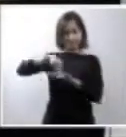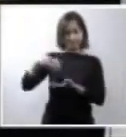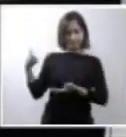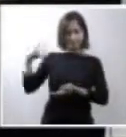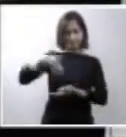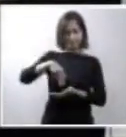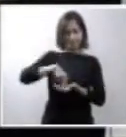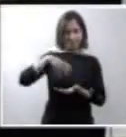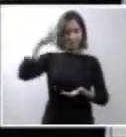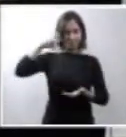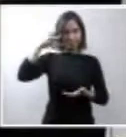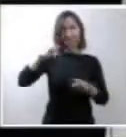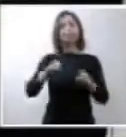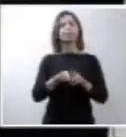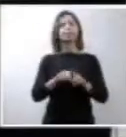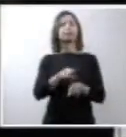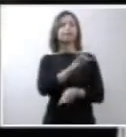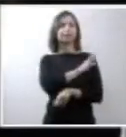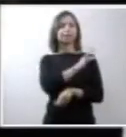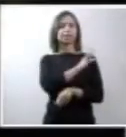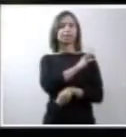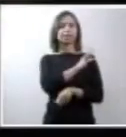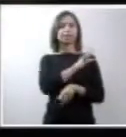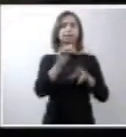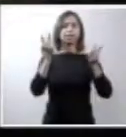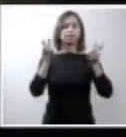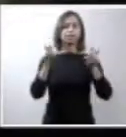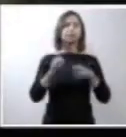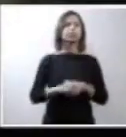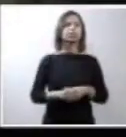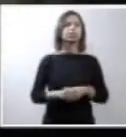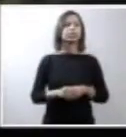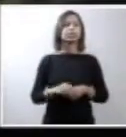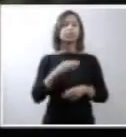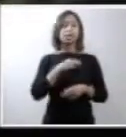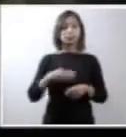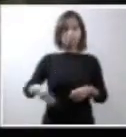aspecto técnico da colocação do senhor ministro,